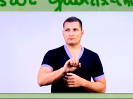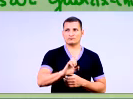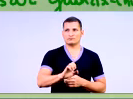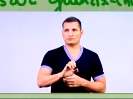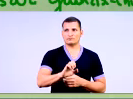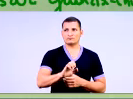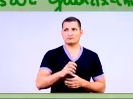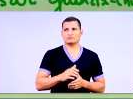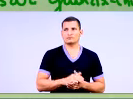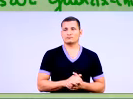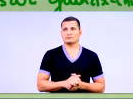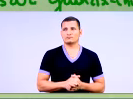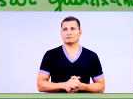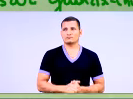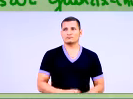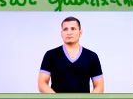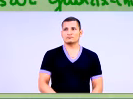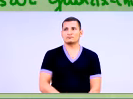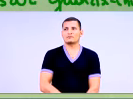Write.